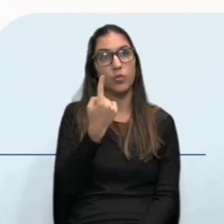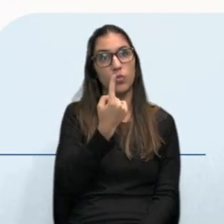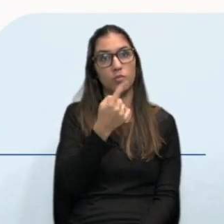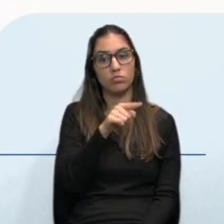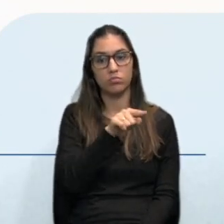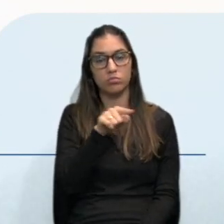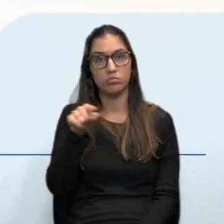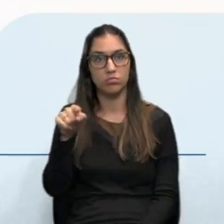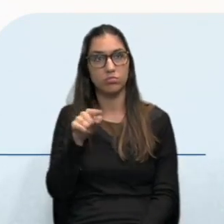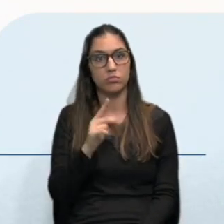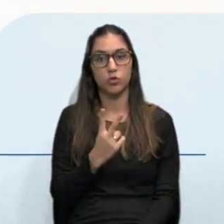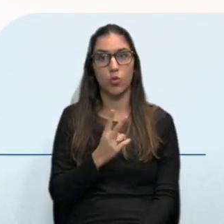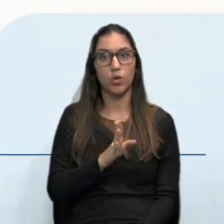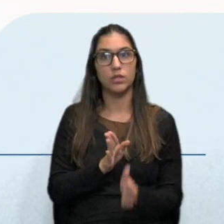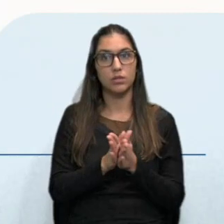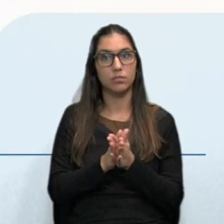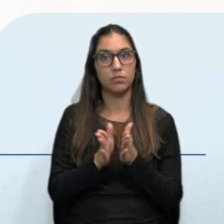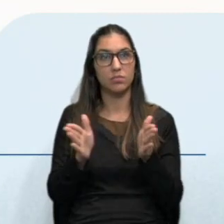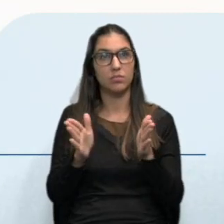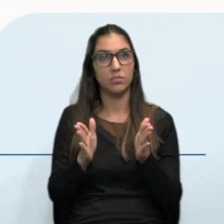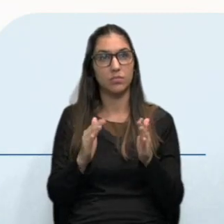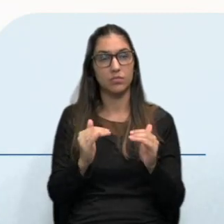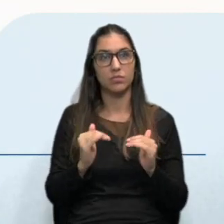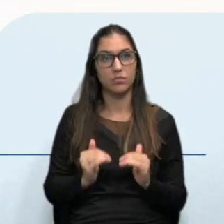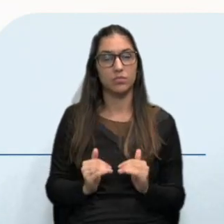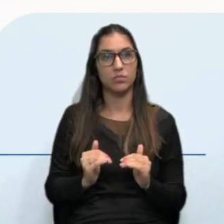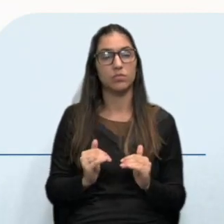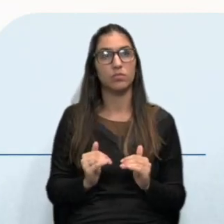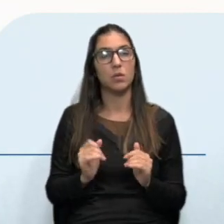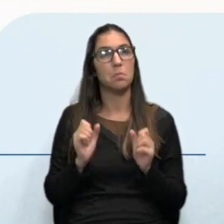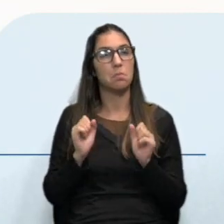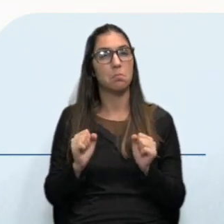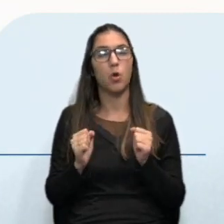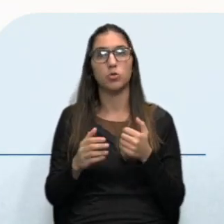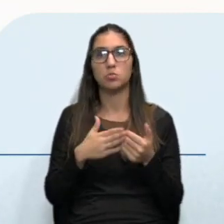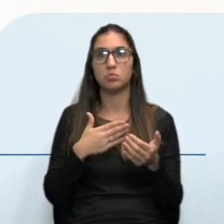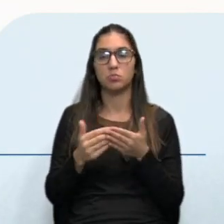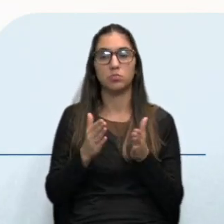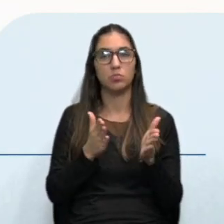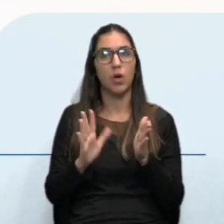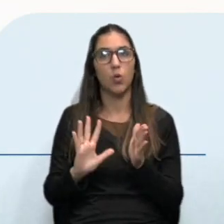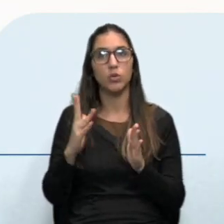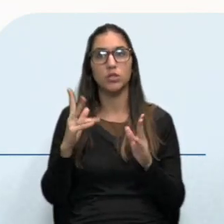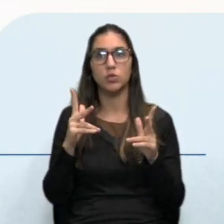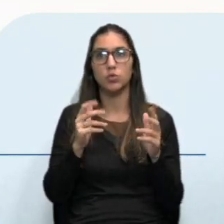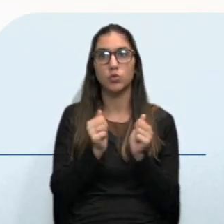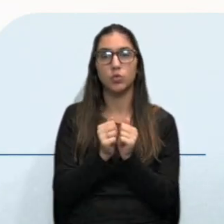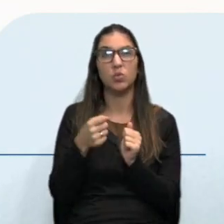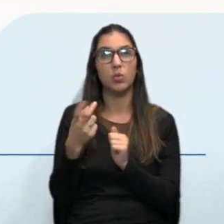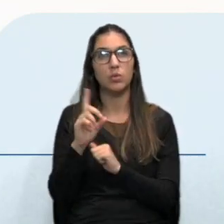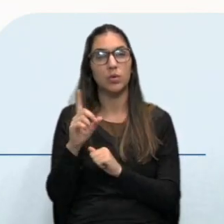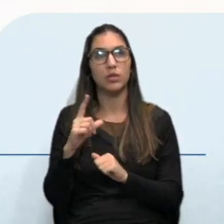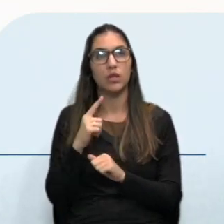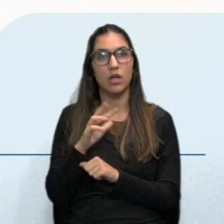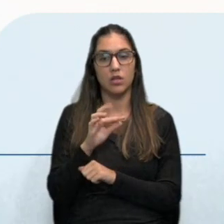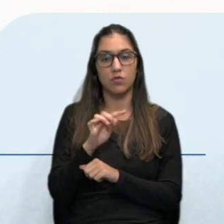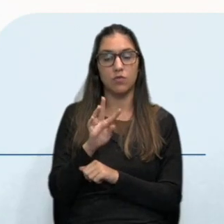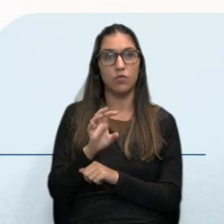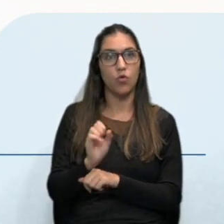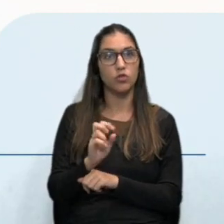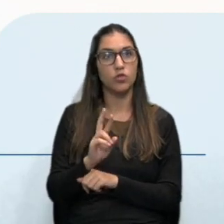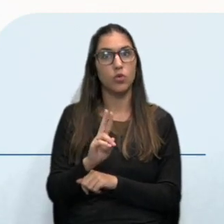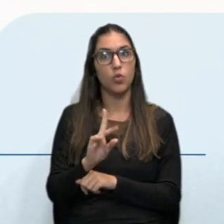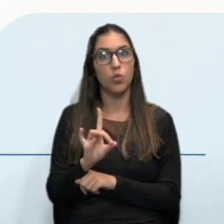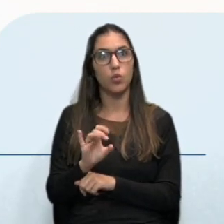comunicação bidirecional, semiduplex e full duplex, seja ela acontecendo simultânea ou não. Tem as fontes de ruído.